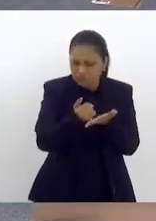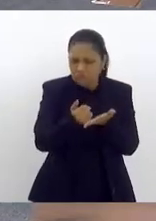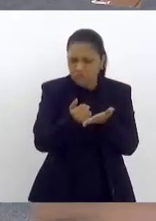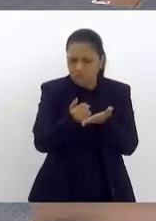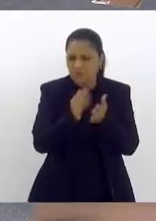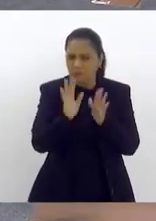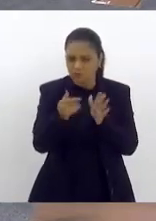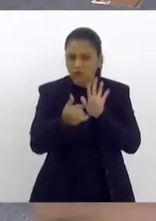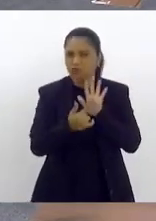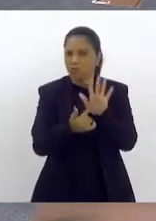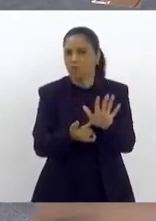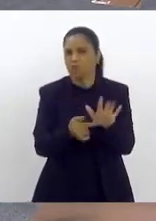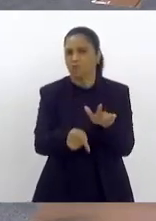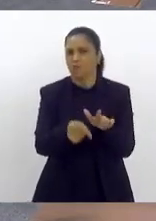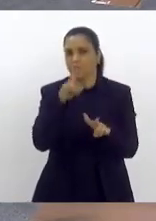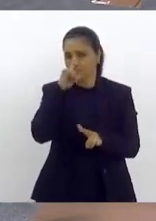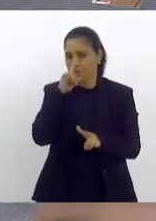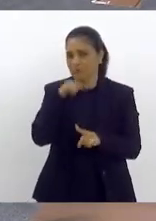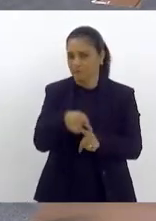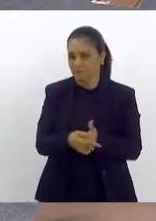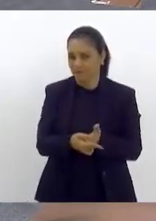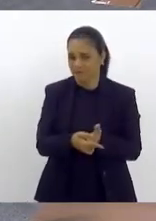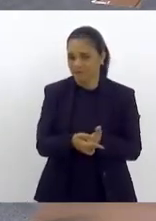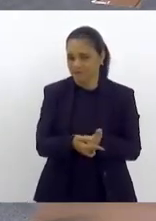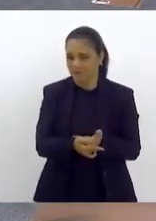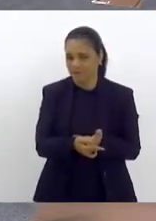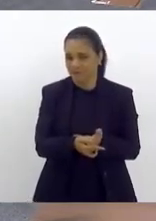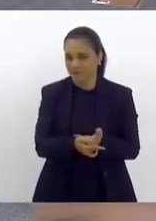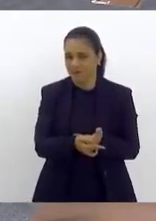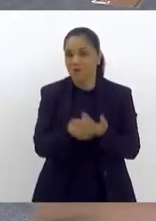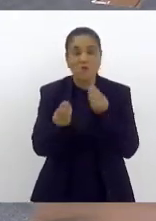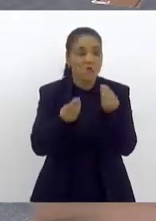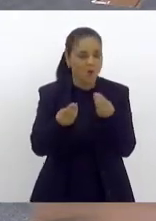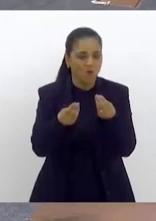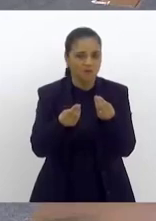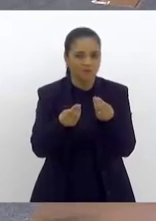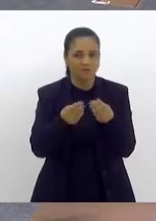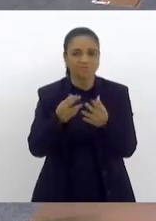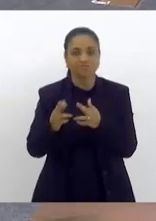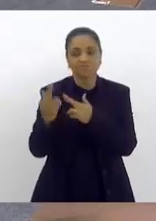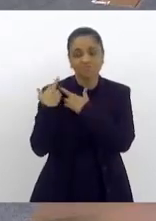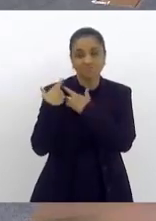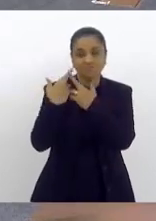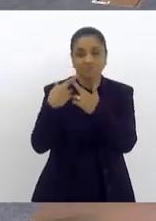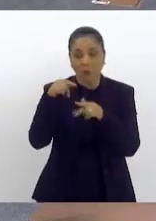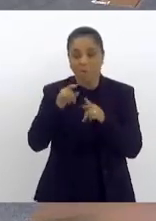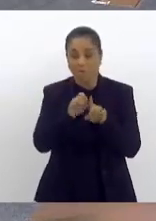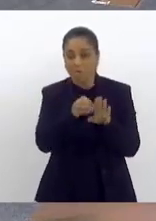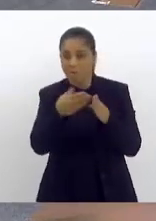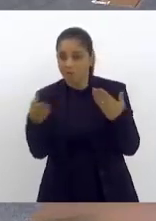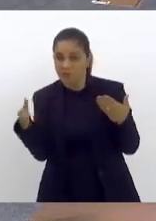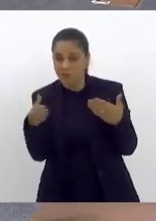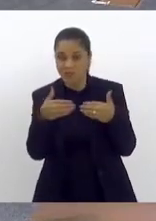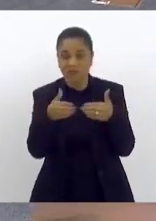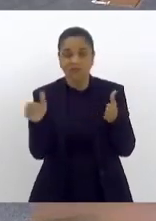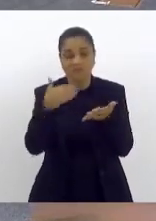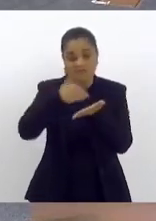dado. Mas como que uma direção de escola, que é porteiro, que é inspetor, que é